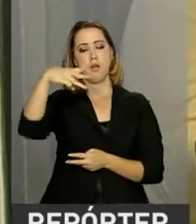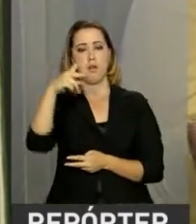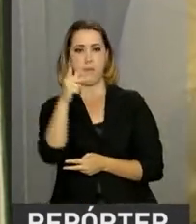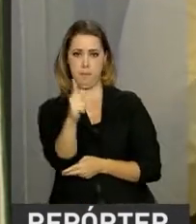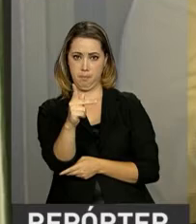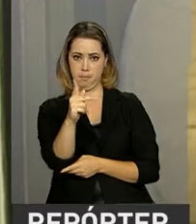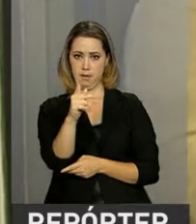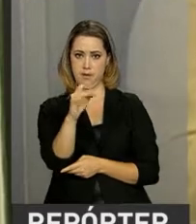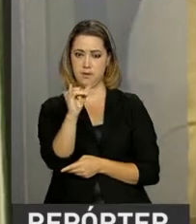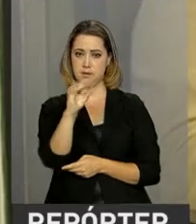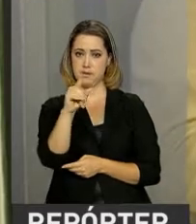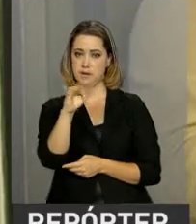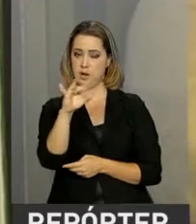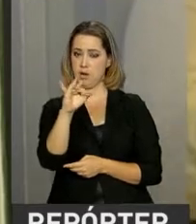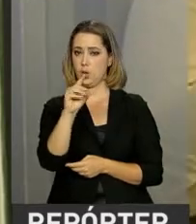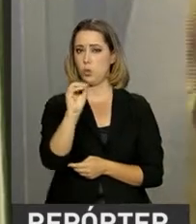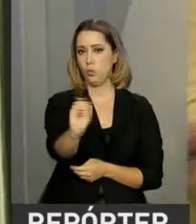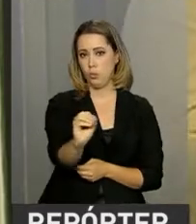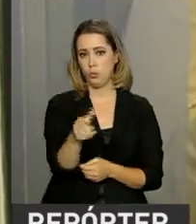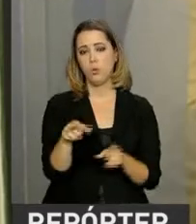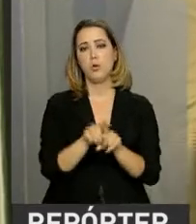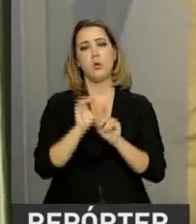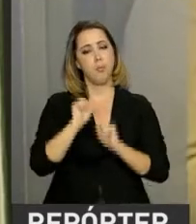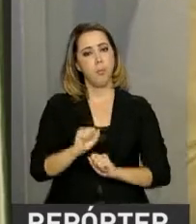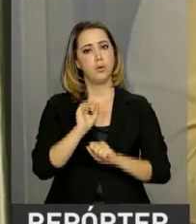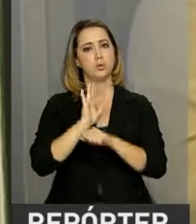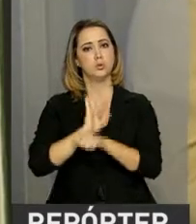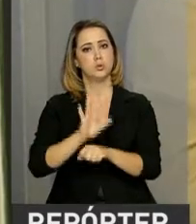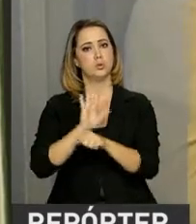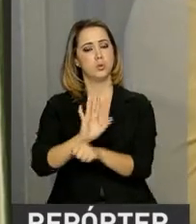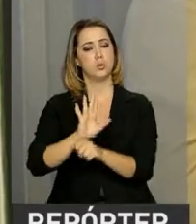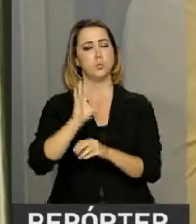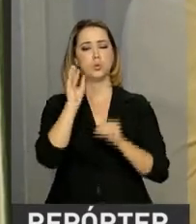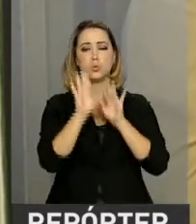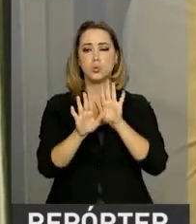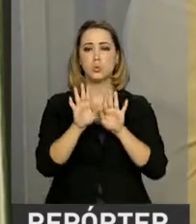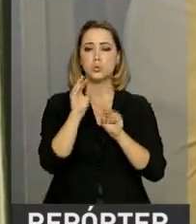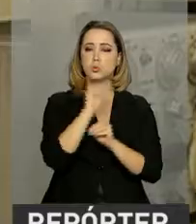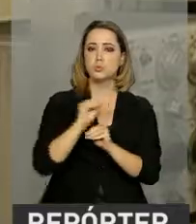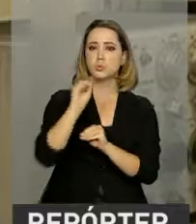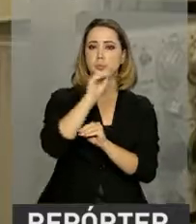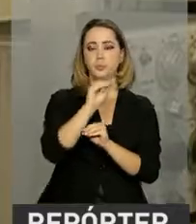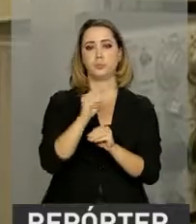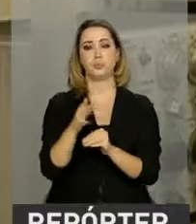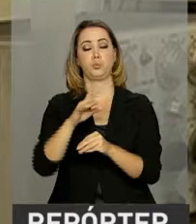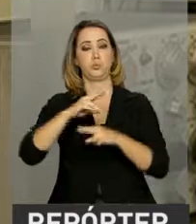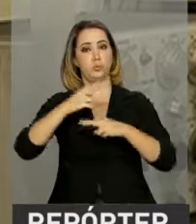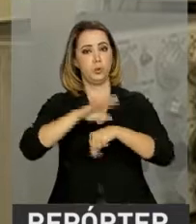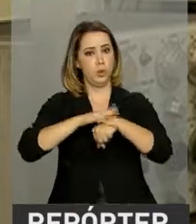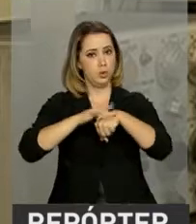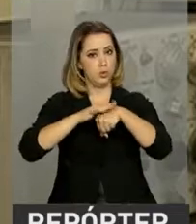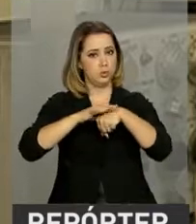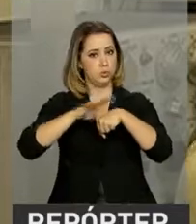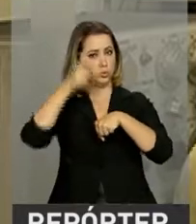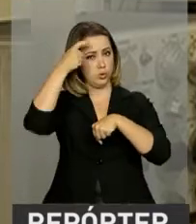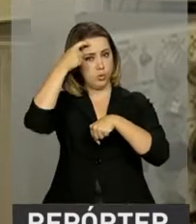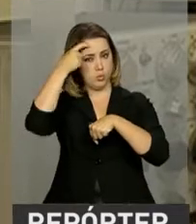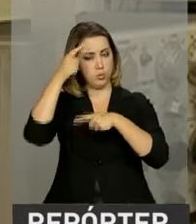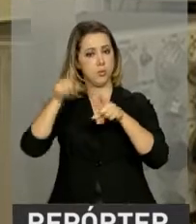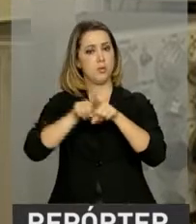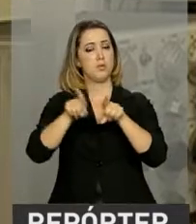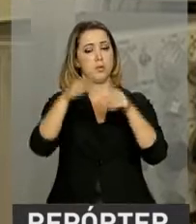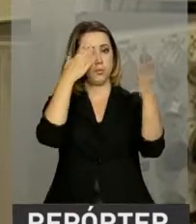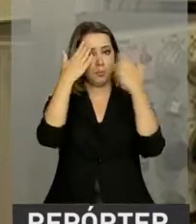que pode ajudar no tratamento das doenças neurológicas e psiquiátricas essa estratégia mais eficaz porque